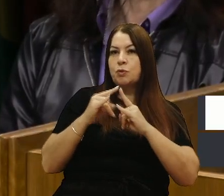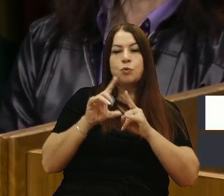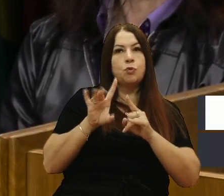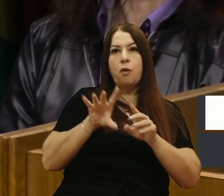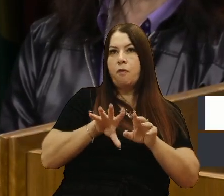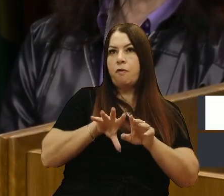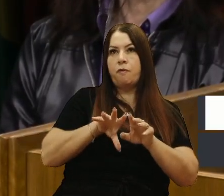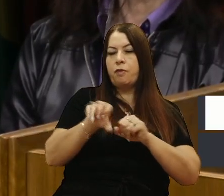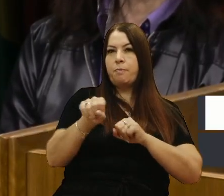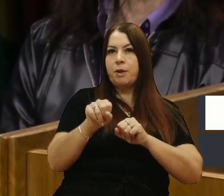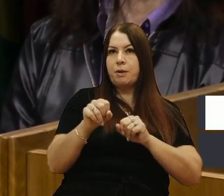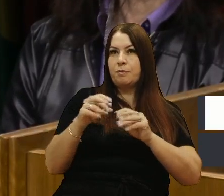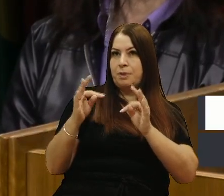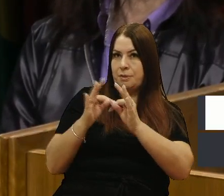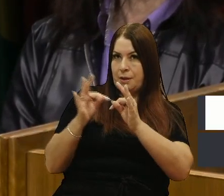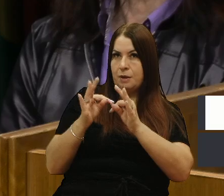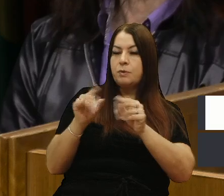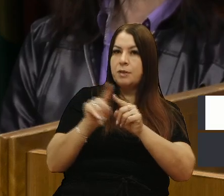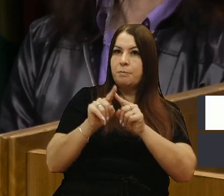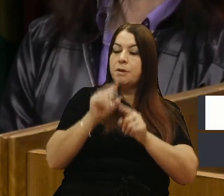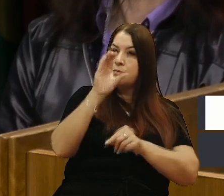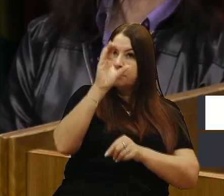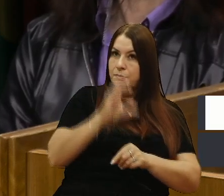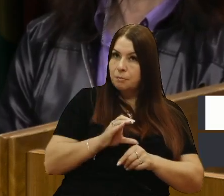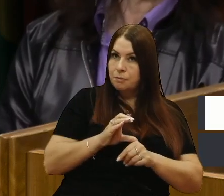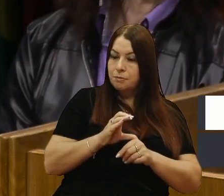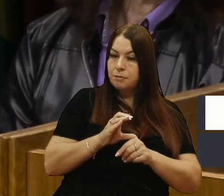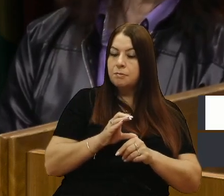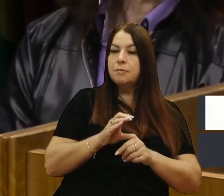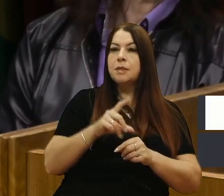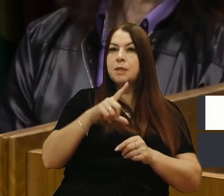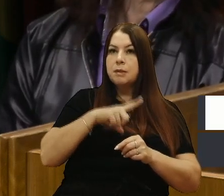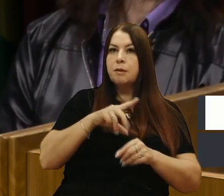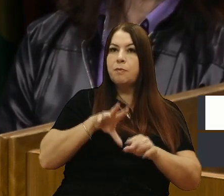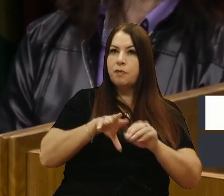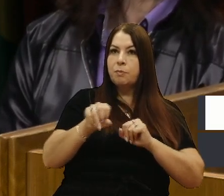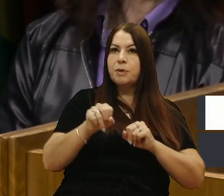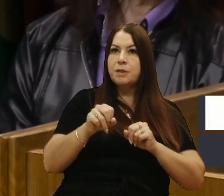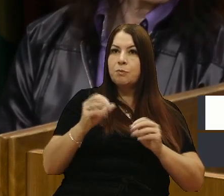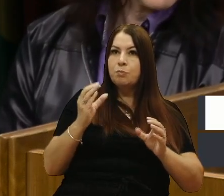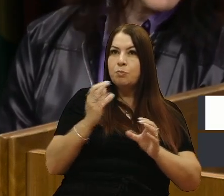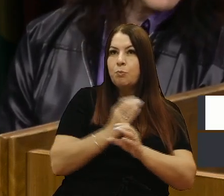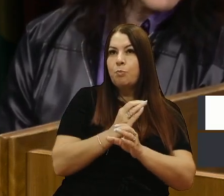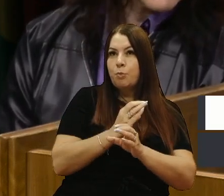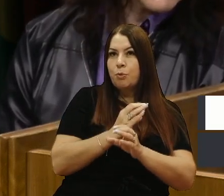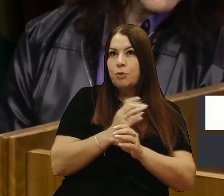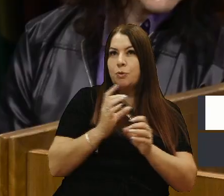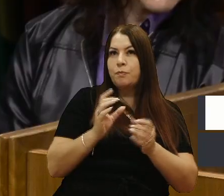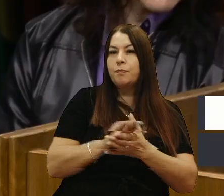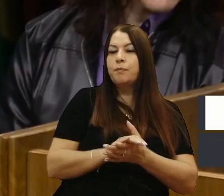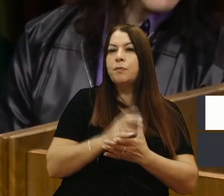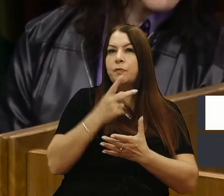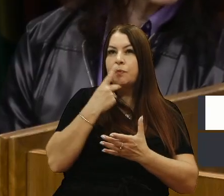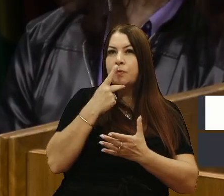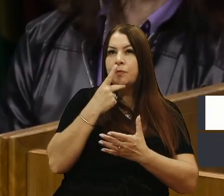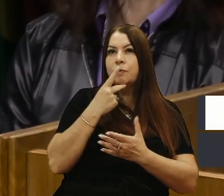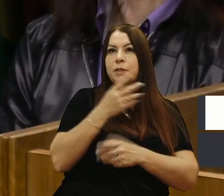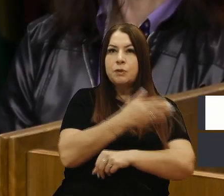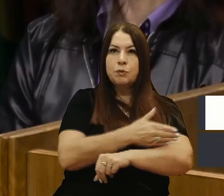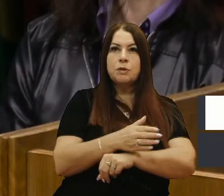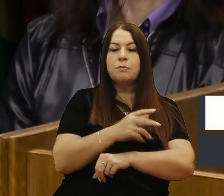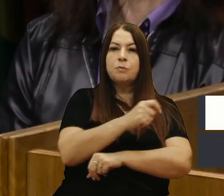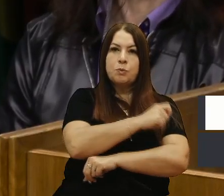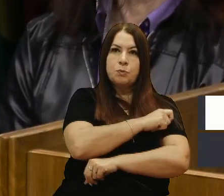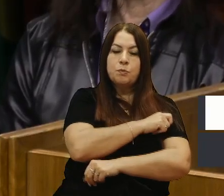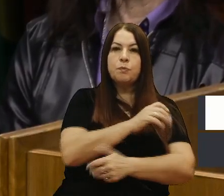formar profissionais técnicos, mas sim cidadãos que têm uma formação integral. Costumo falar para os meus alunos